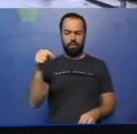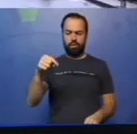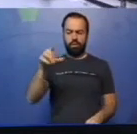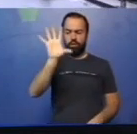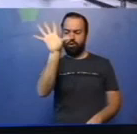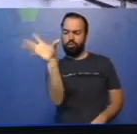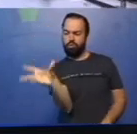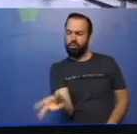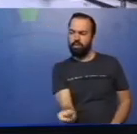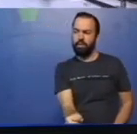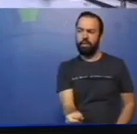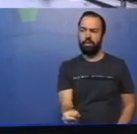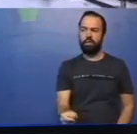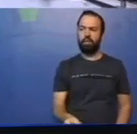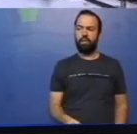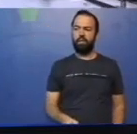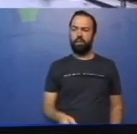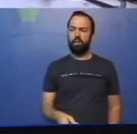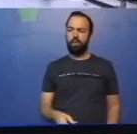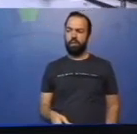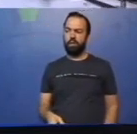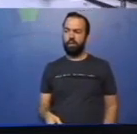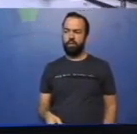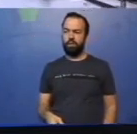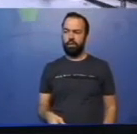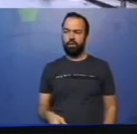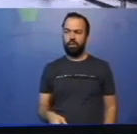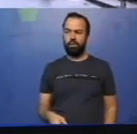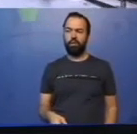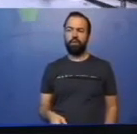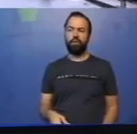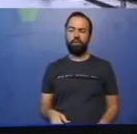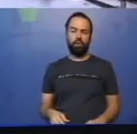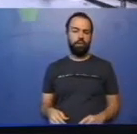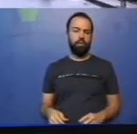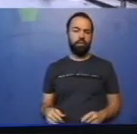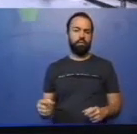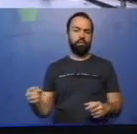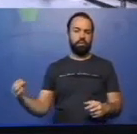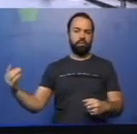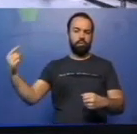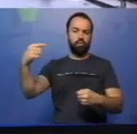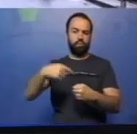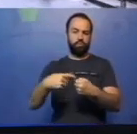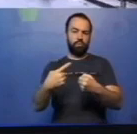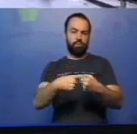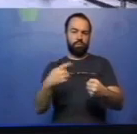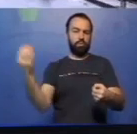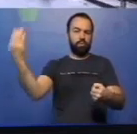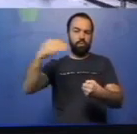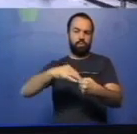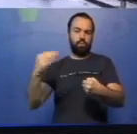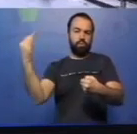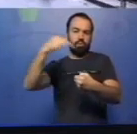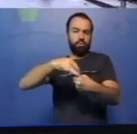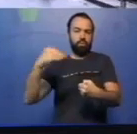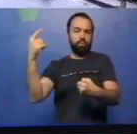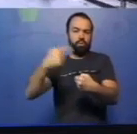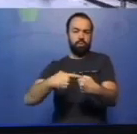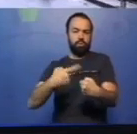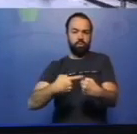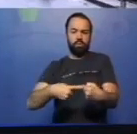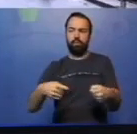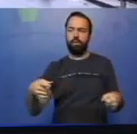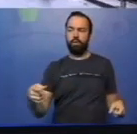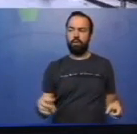Como acabamos de dizer, vem acontecendo a urbanização nos últimos anos, um acelerado